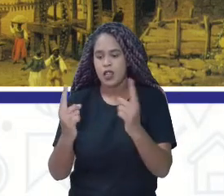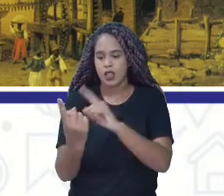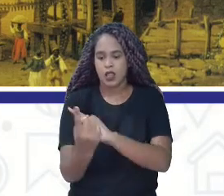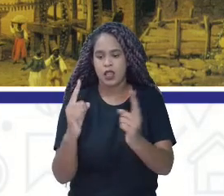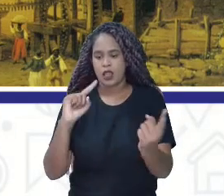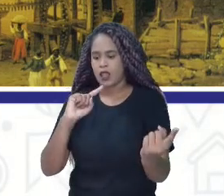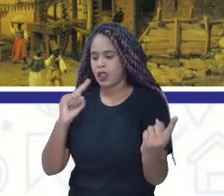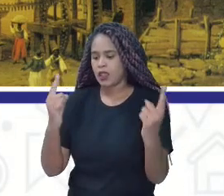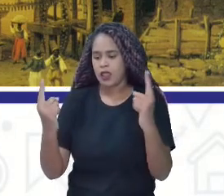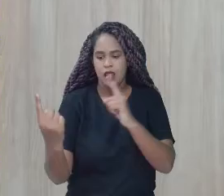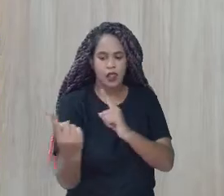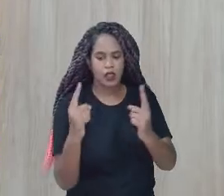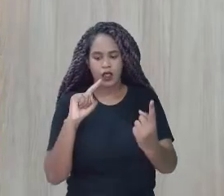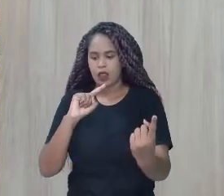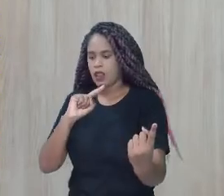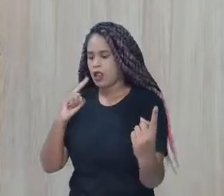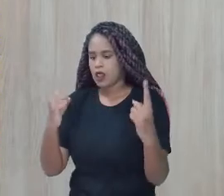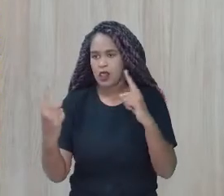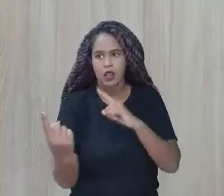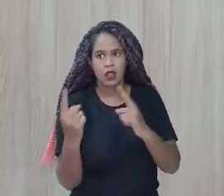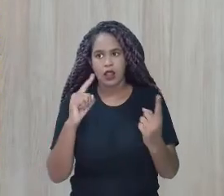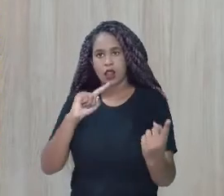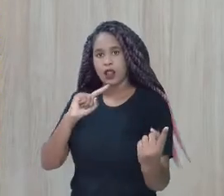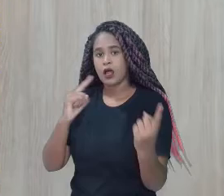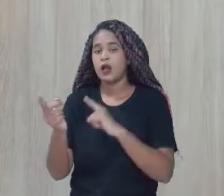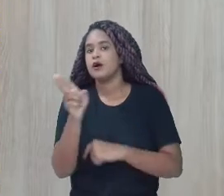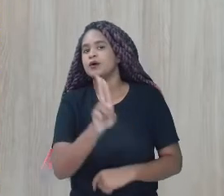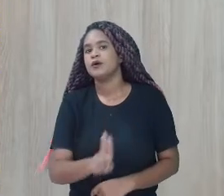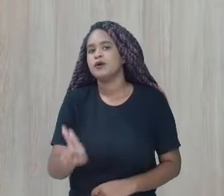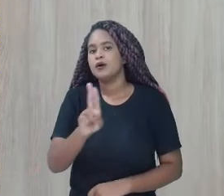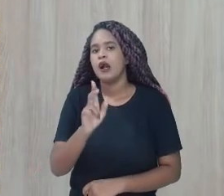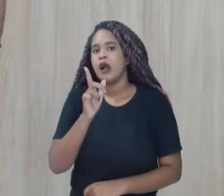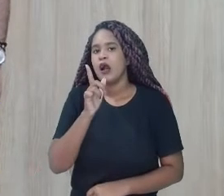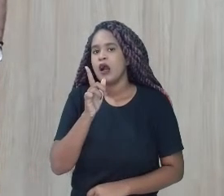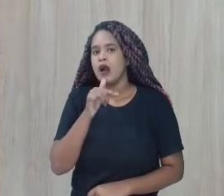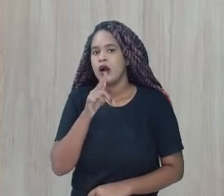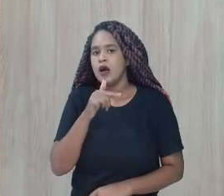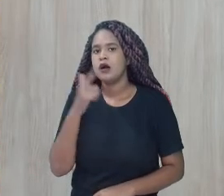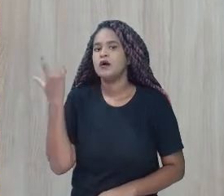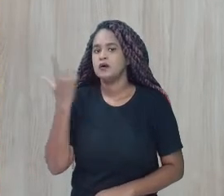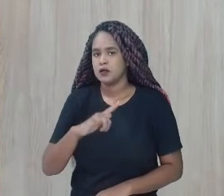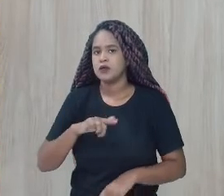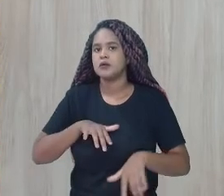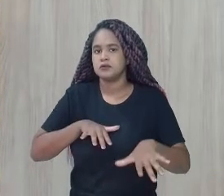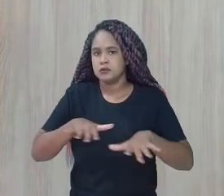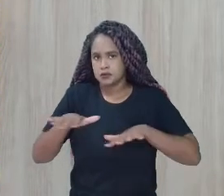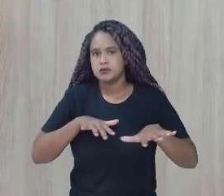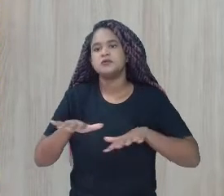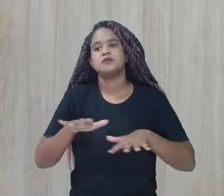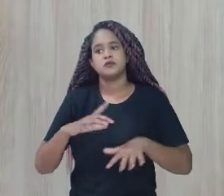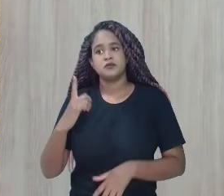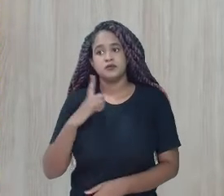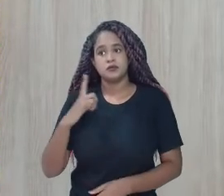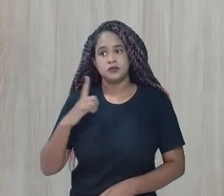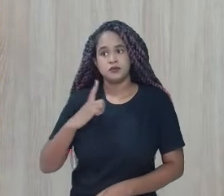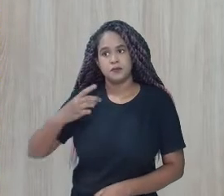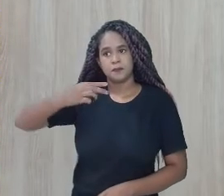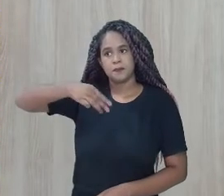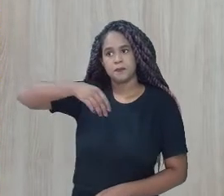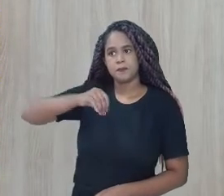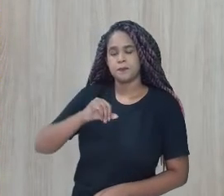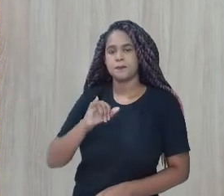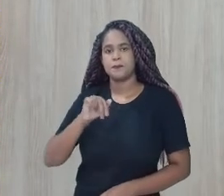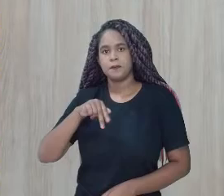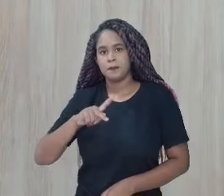é movimentada por tração hidráulica. Então observa aqui, ó, tem esse moinho,